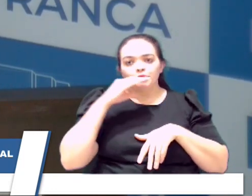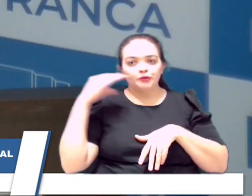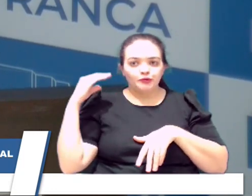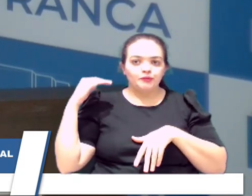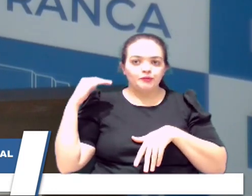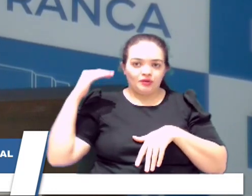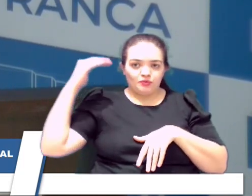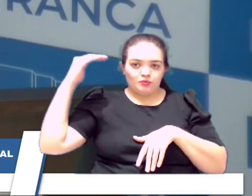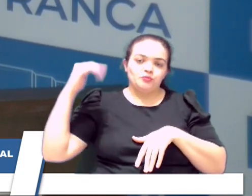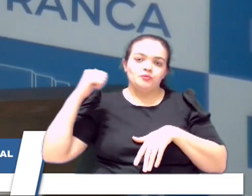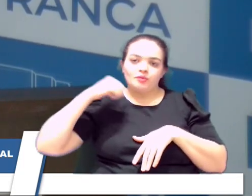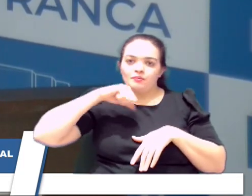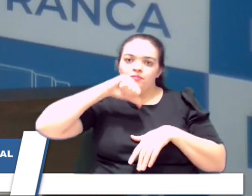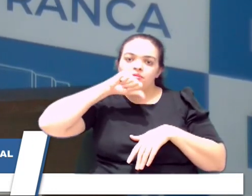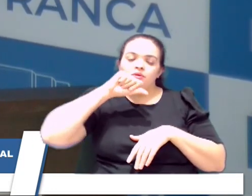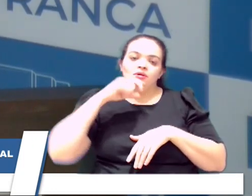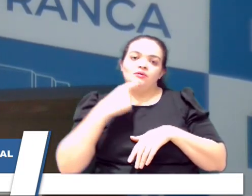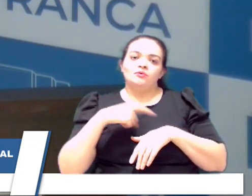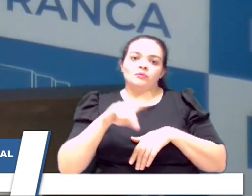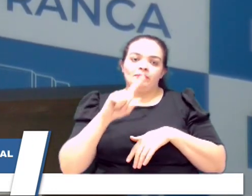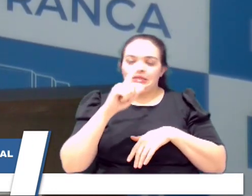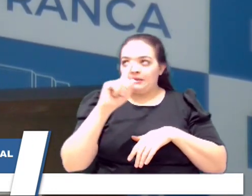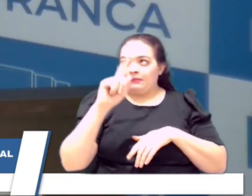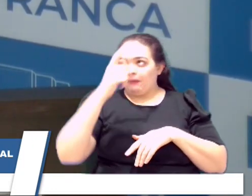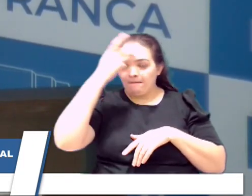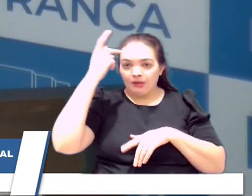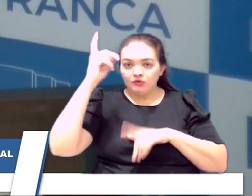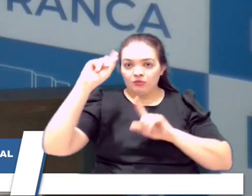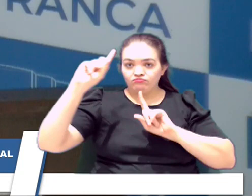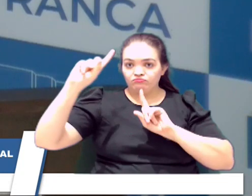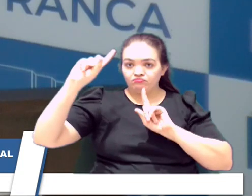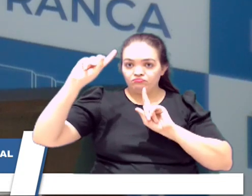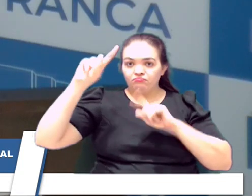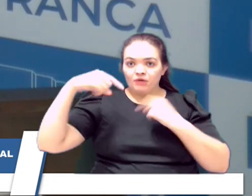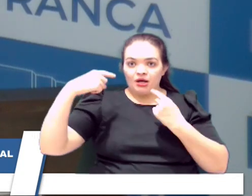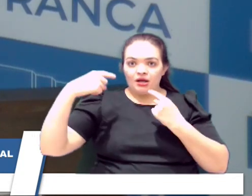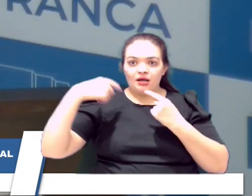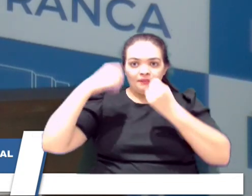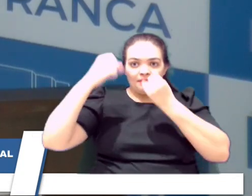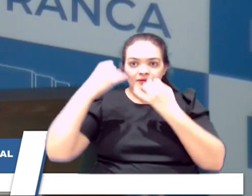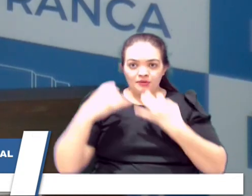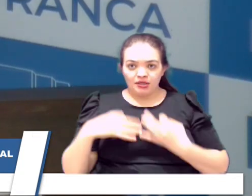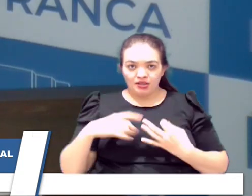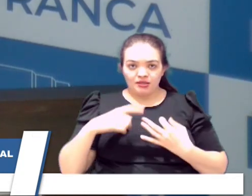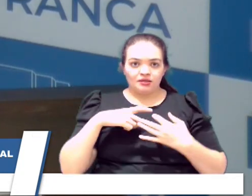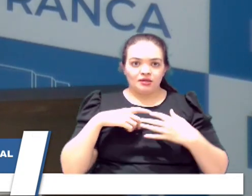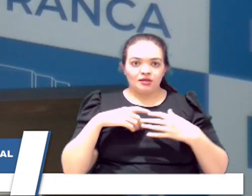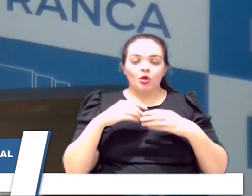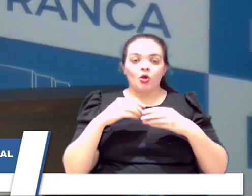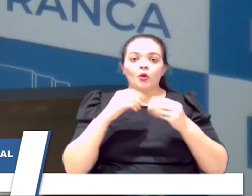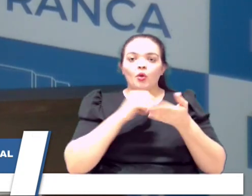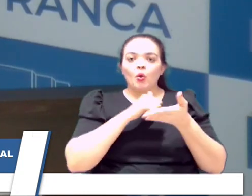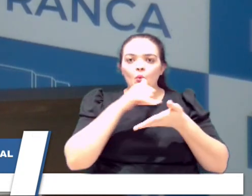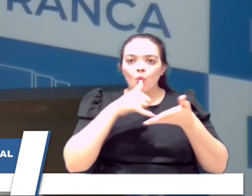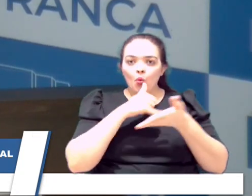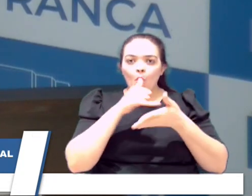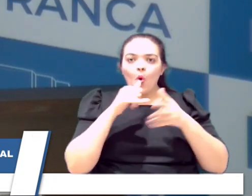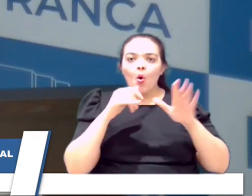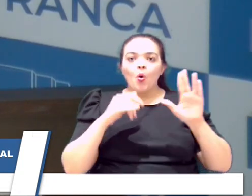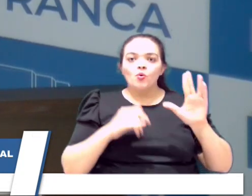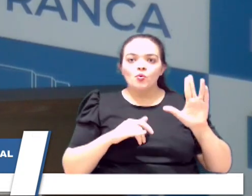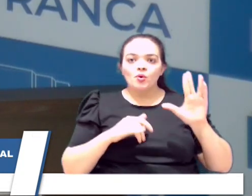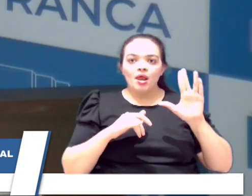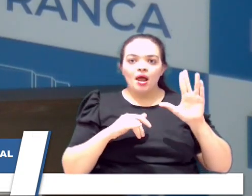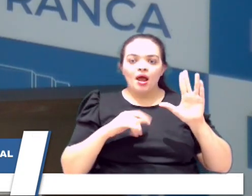crianças, eu não precisava que ninguém me dissesse, ninguém me relatasse que a massagem com extrato de cannabis estava fazendo efeito. Então, uma criança